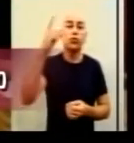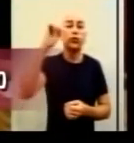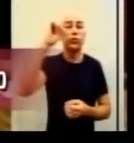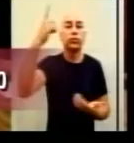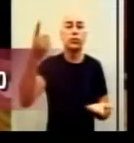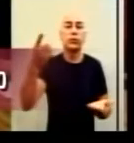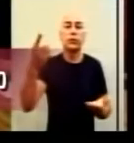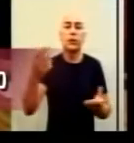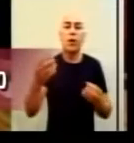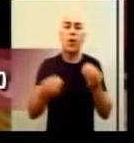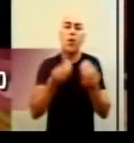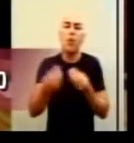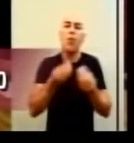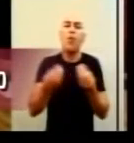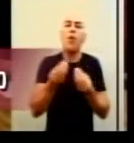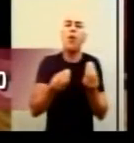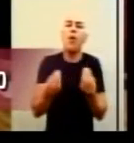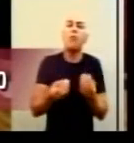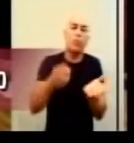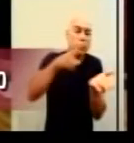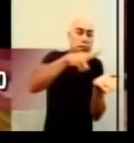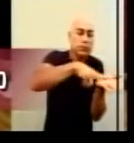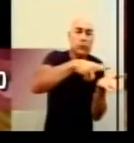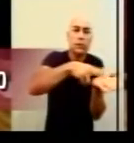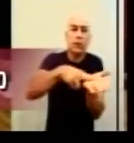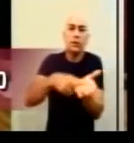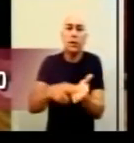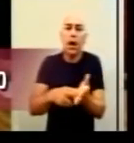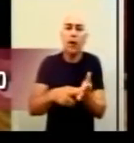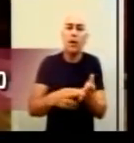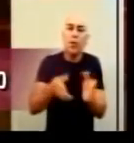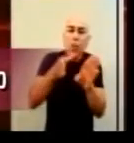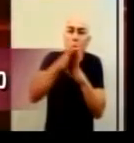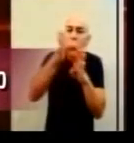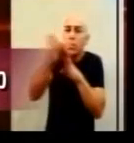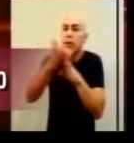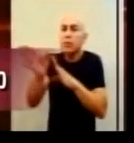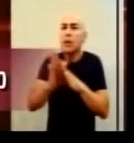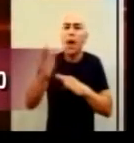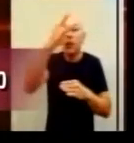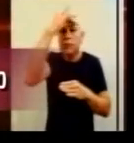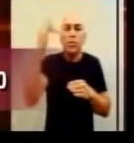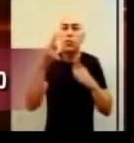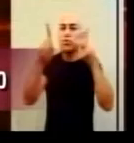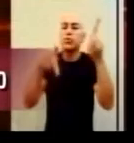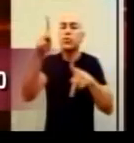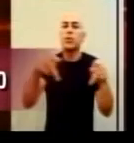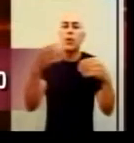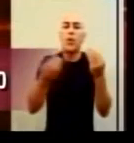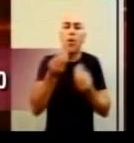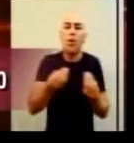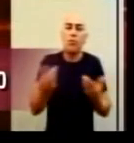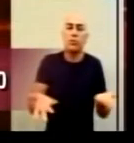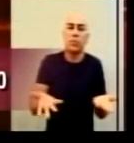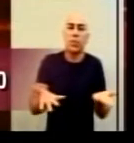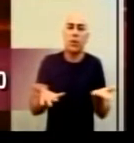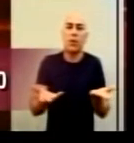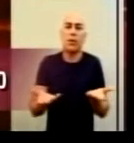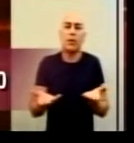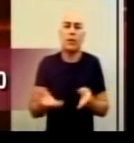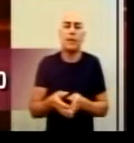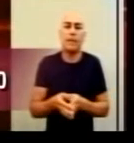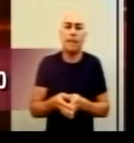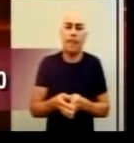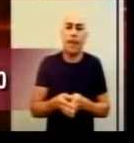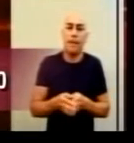projeção que você tem sentido das internações e qual a orientação para a população nesse sentido? Olha, considerando assim que